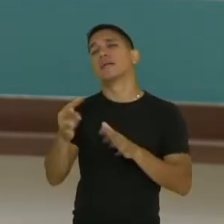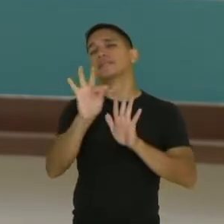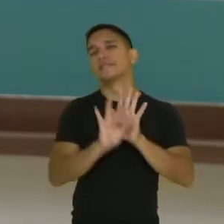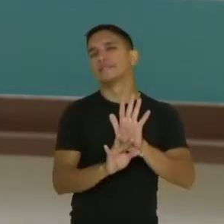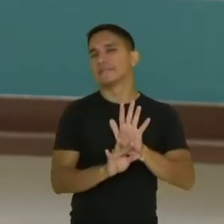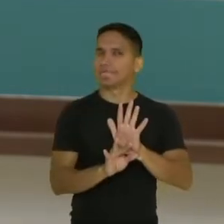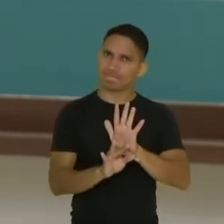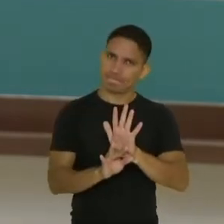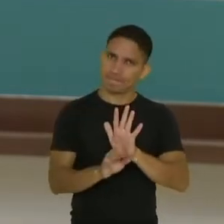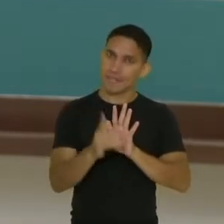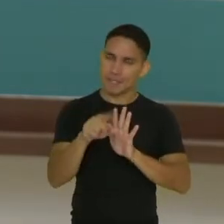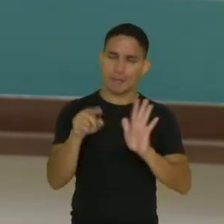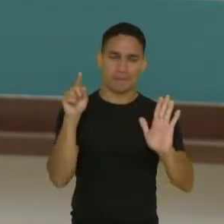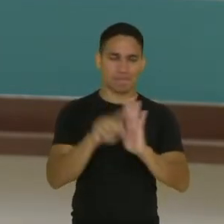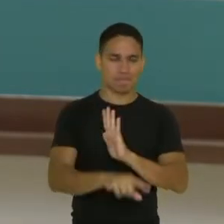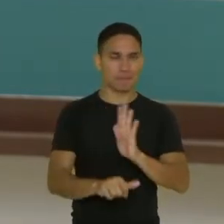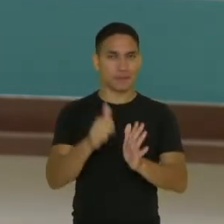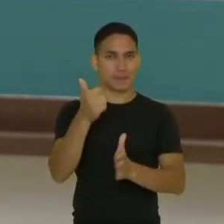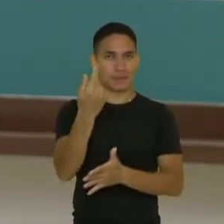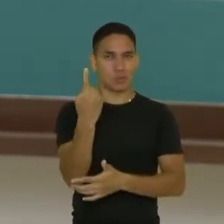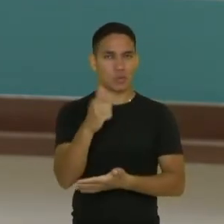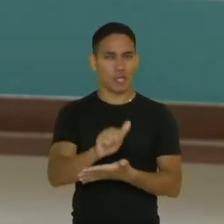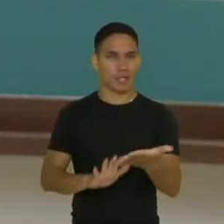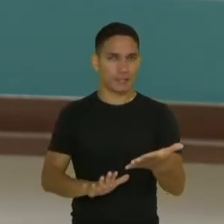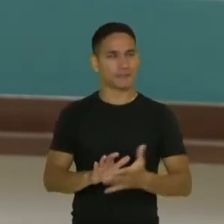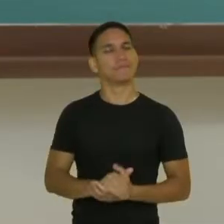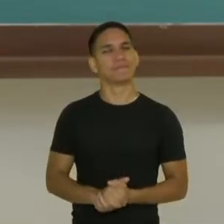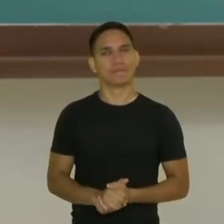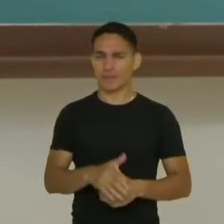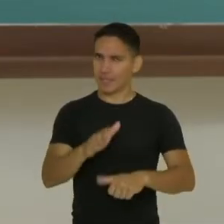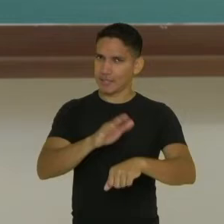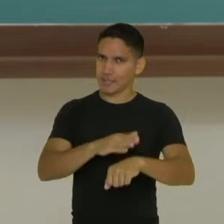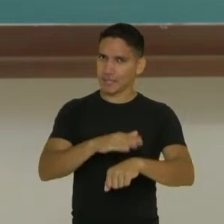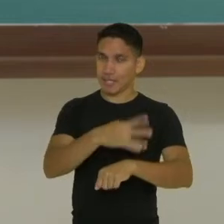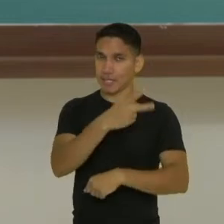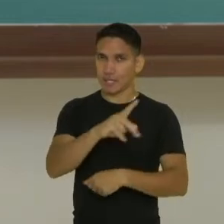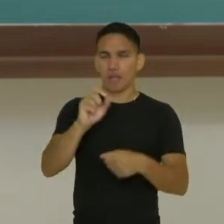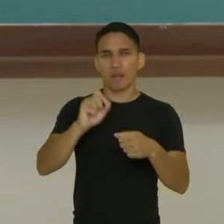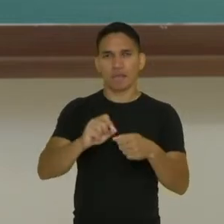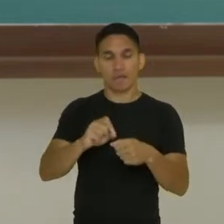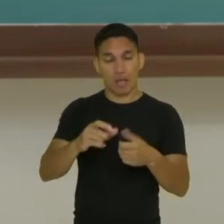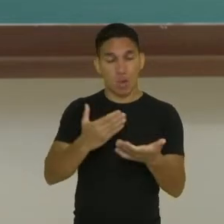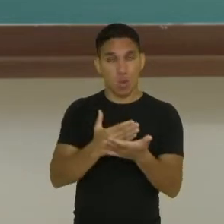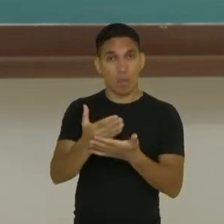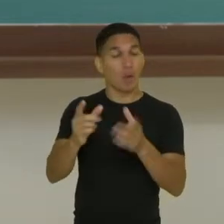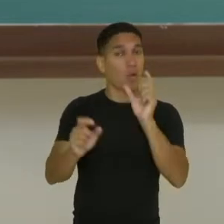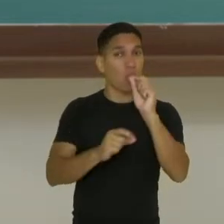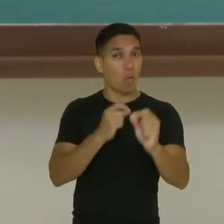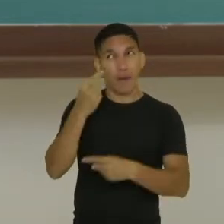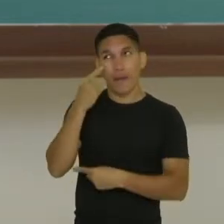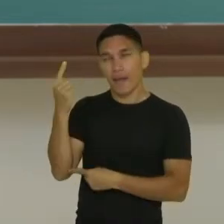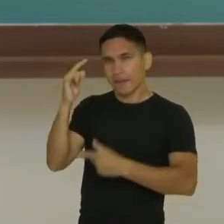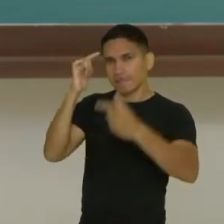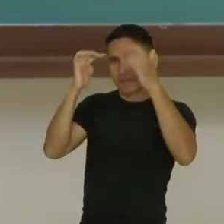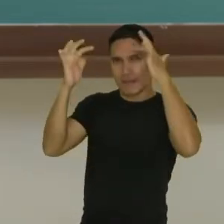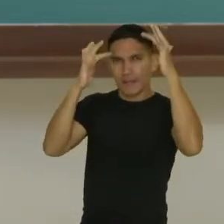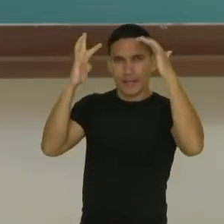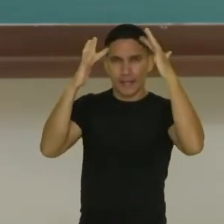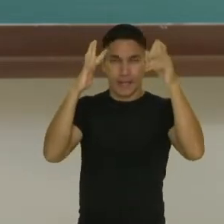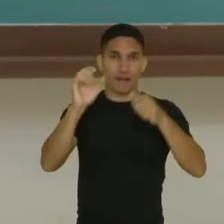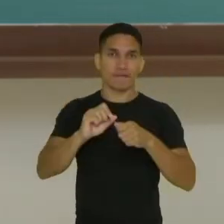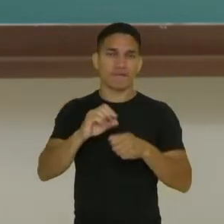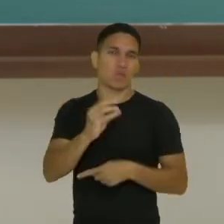texto? Essa é a nossa primeira atividade, né? Então, vocês têm aí já de cara, né, inicialmente, um momento aí,